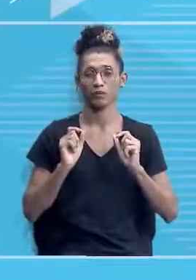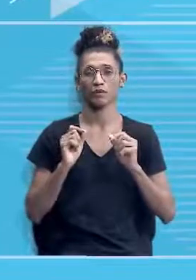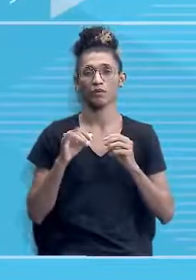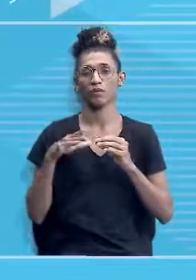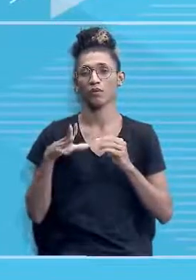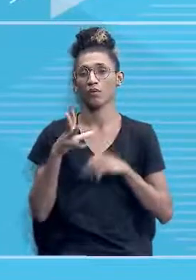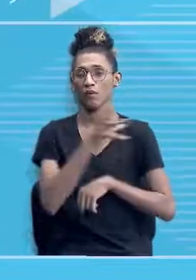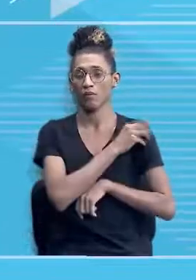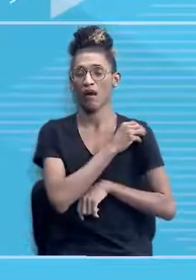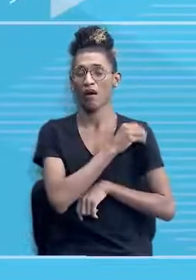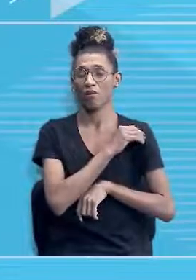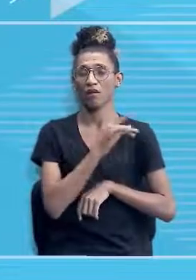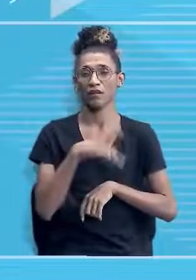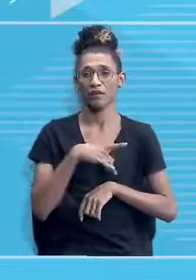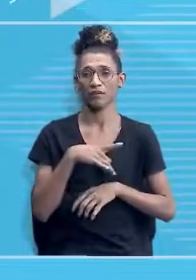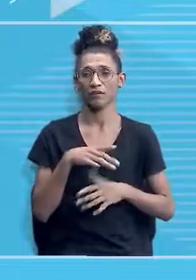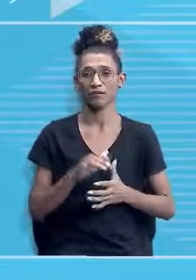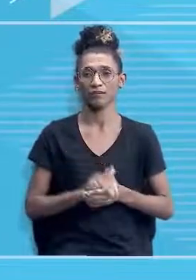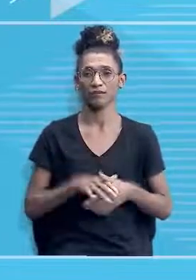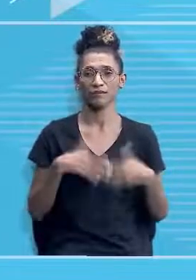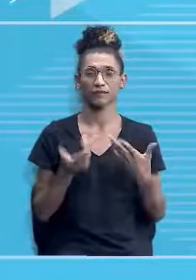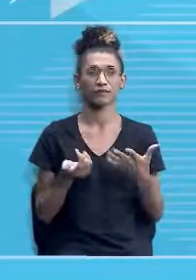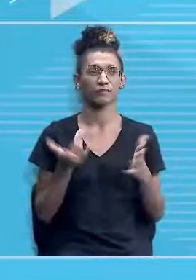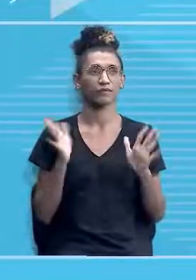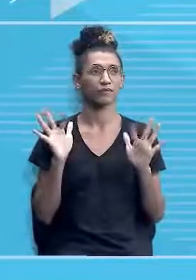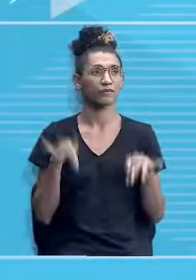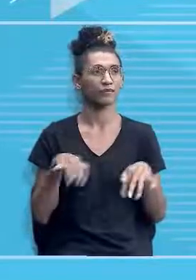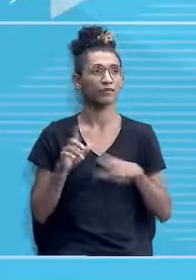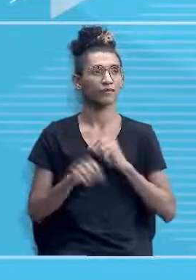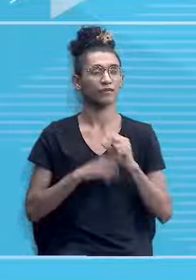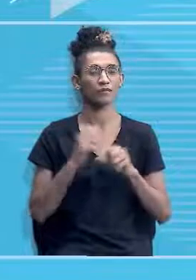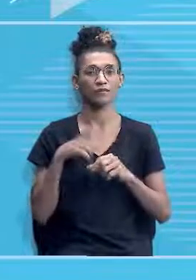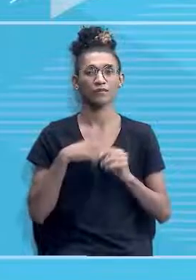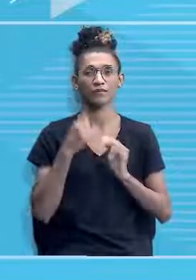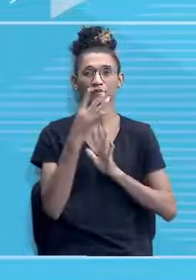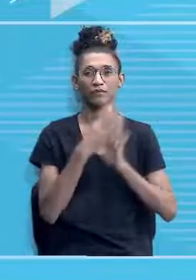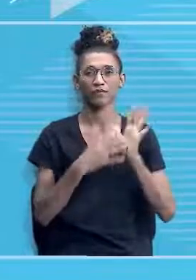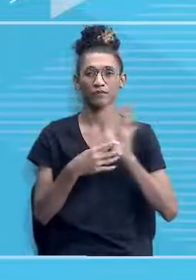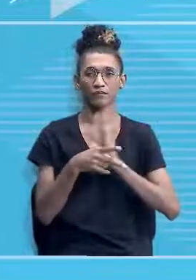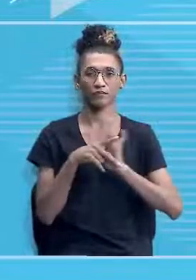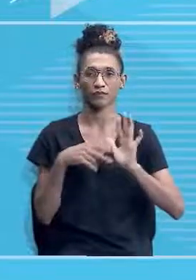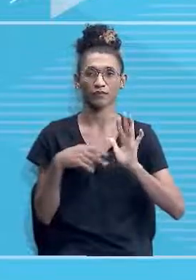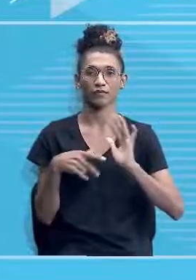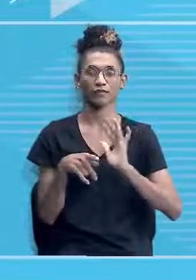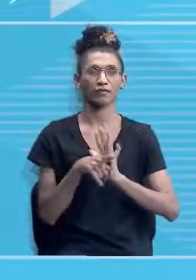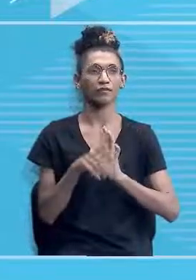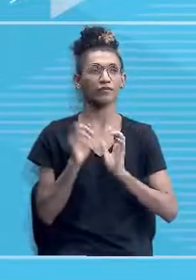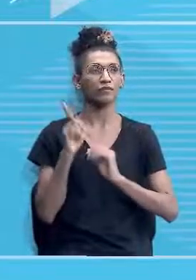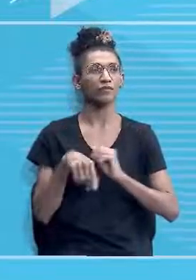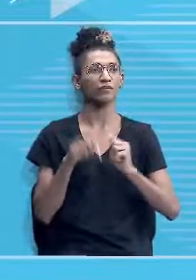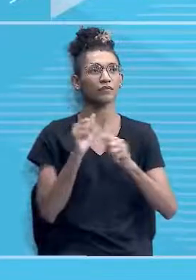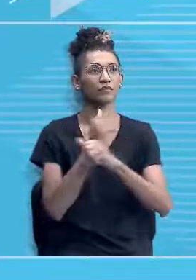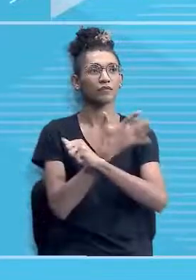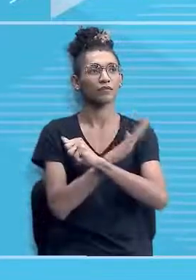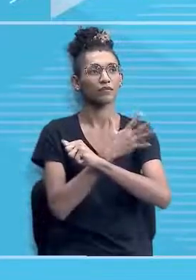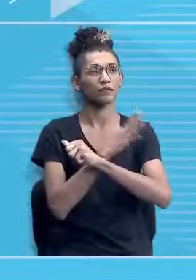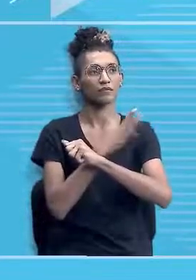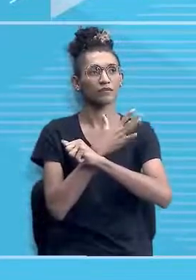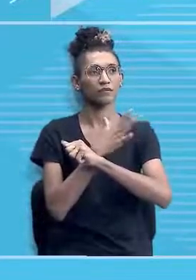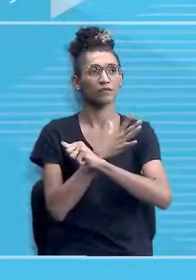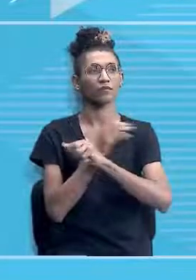ebulição Olá boa e para encerrar aqui nós vamos falar sobre a quarta tabela que é acidez e